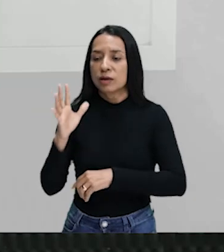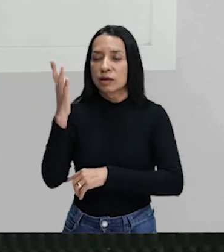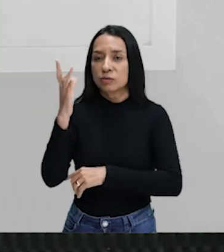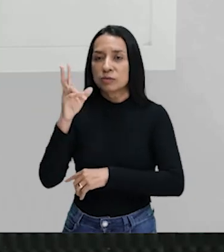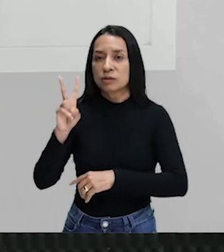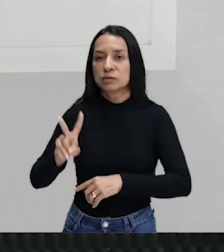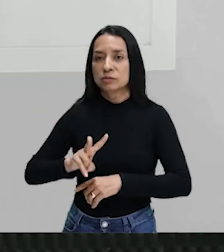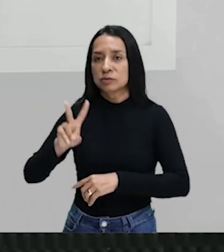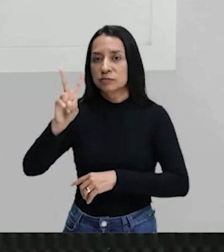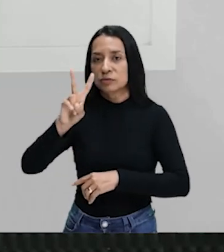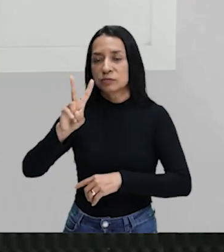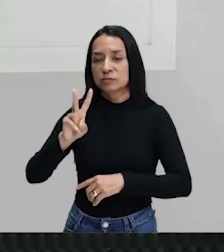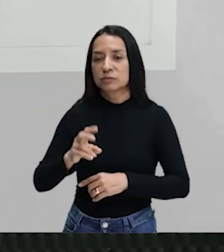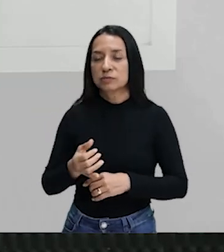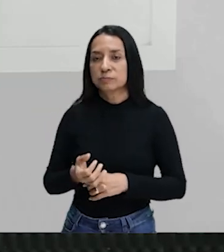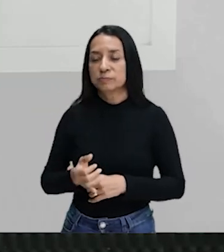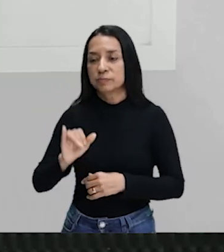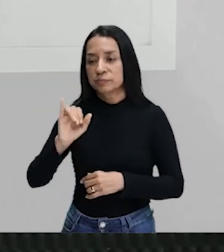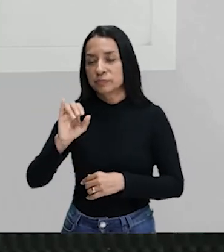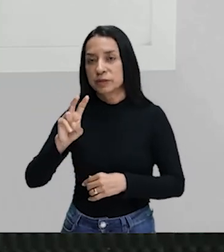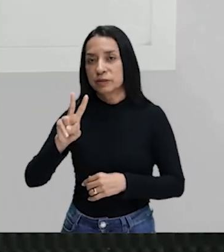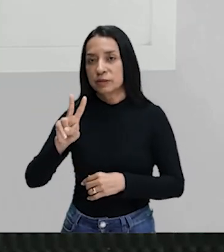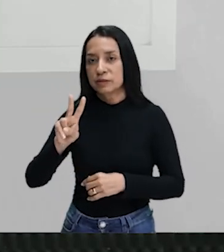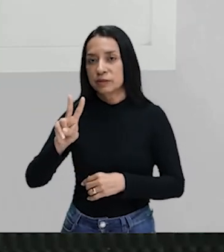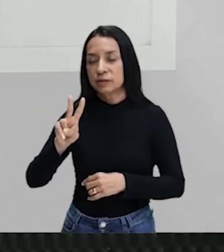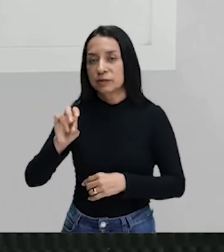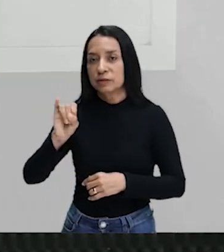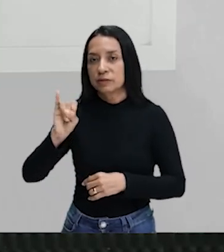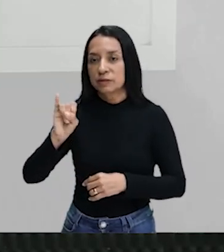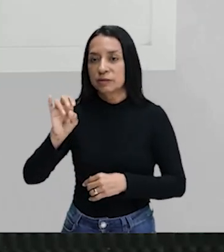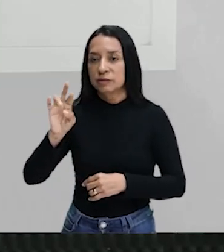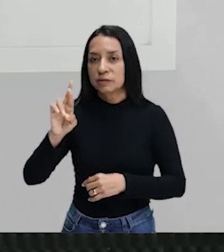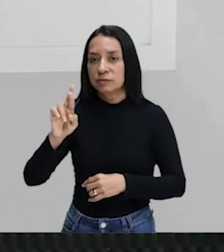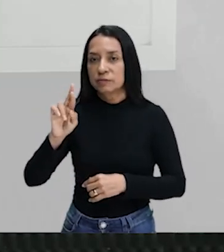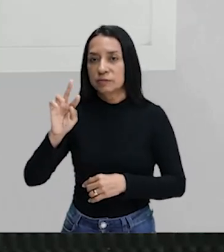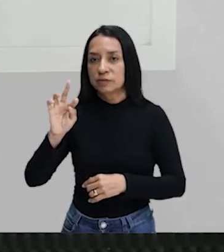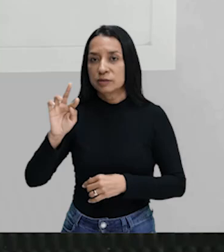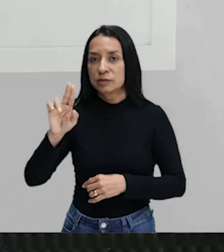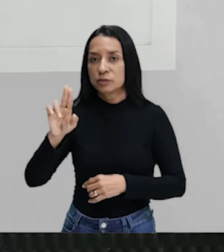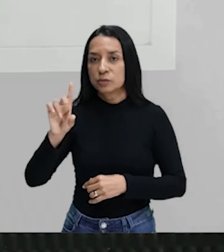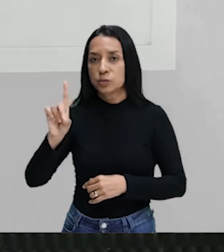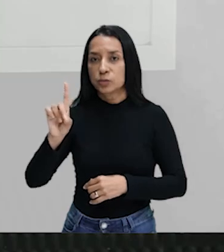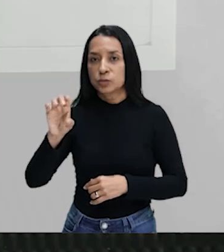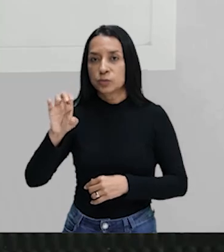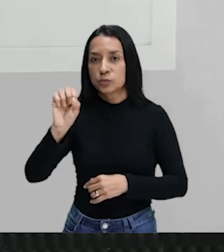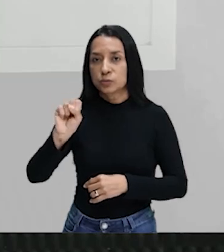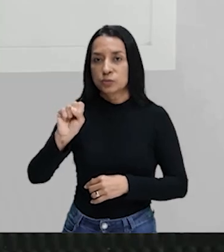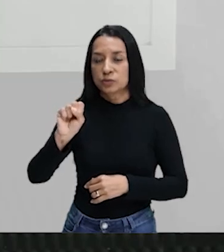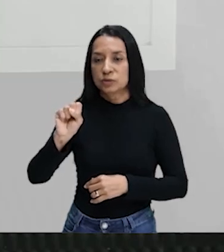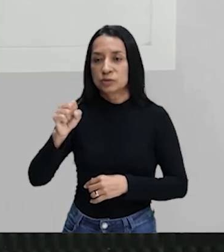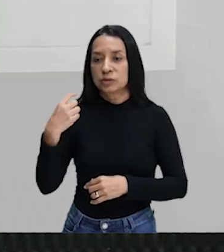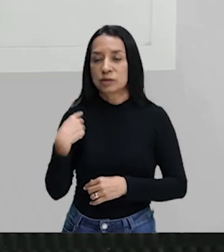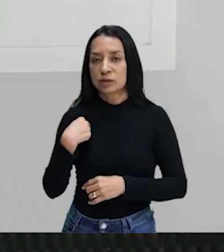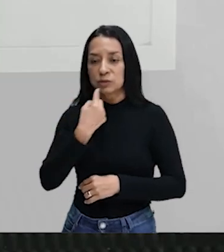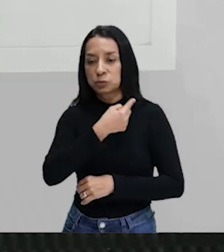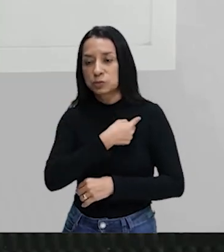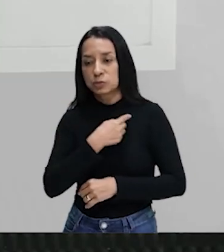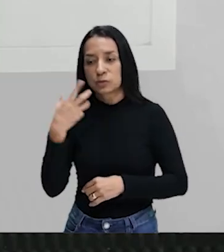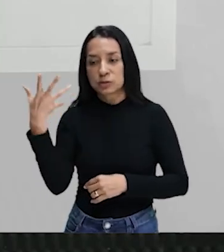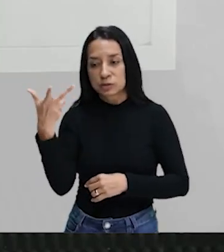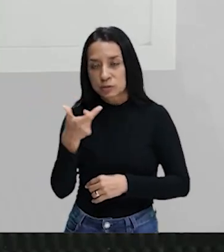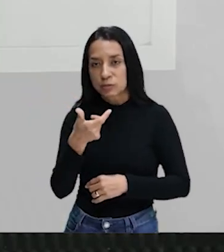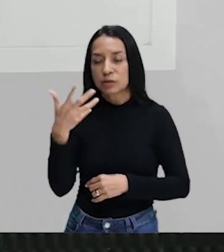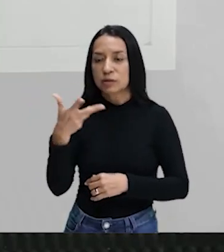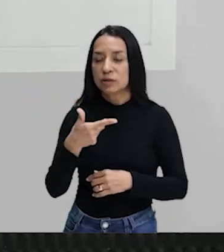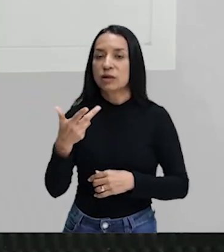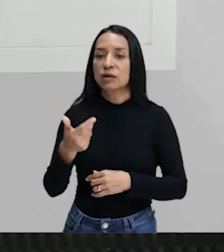esta ética, ela é simbolizada pelas virtudes, não é isso? Que são as nossas qualidades, nossas potencialidades, que é